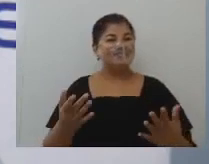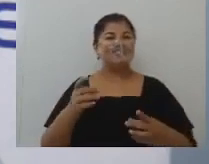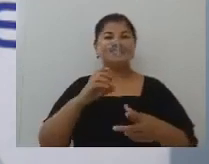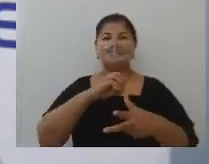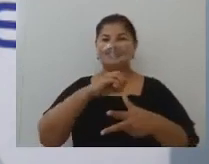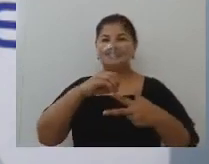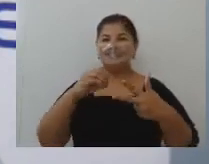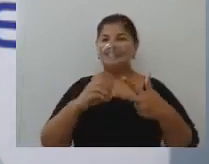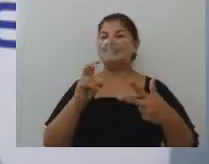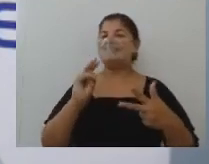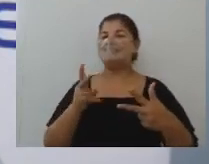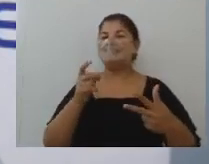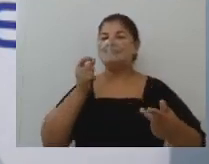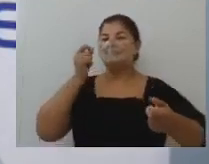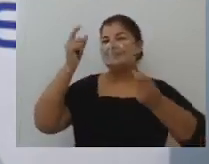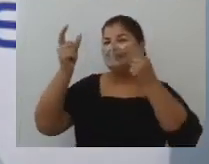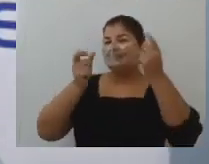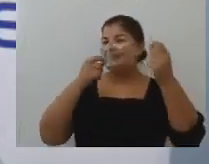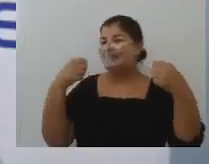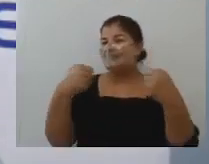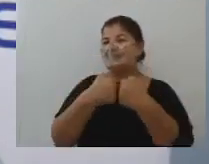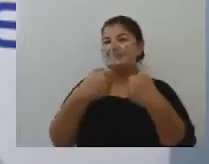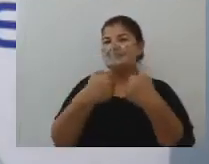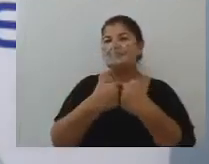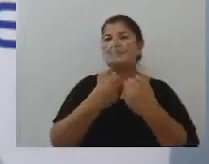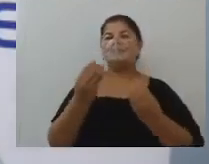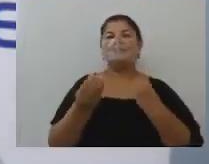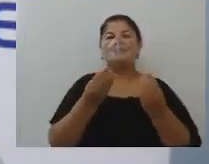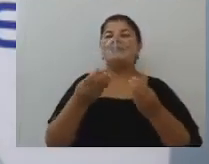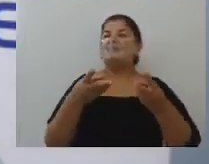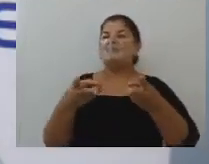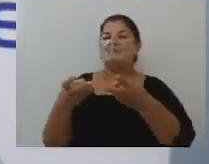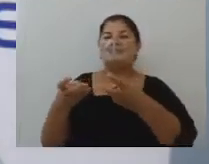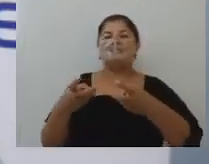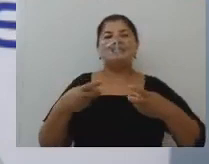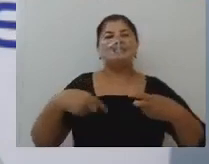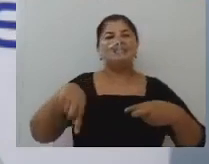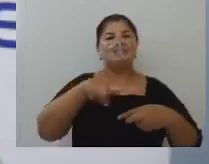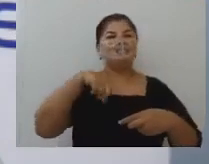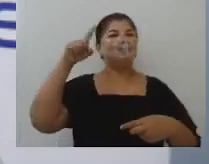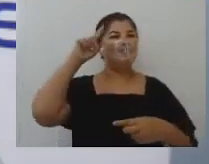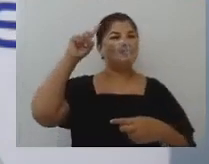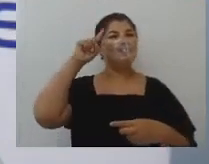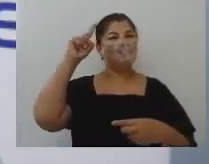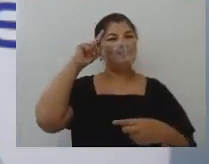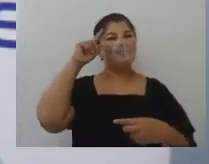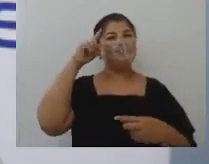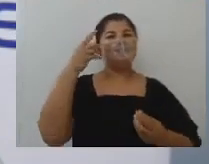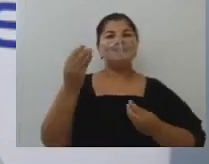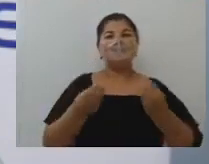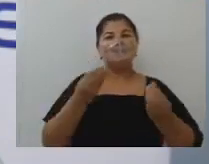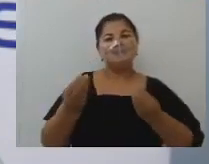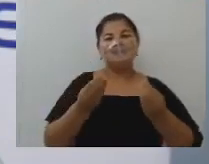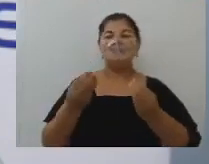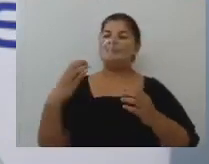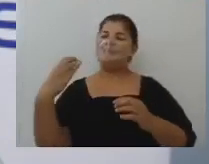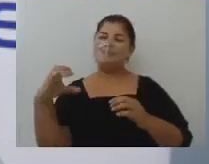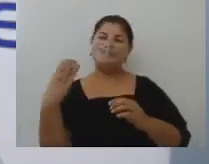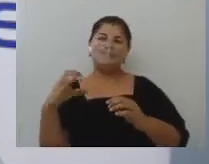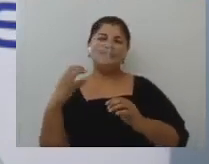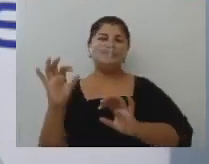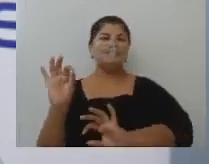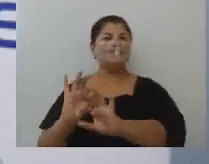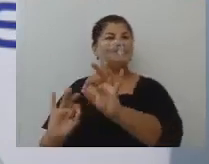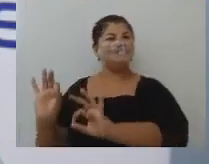confronta essas ideias de como você enxerga isso no dia a dia e como você trata no meio científico. Nós vimos